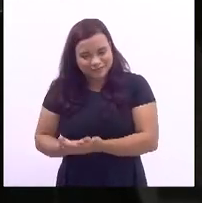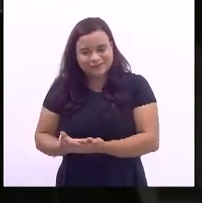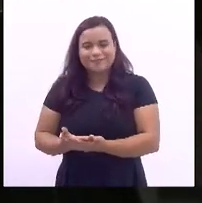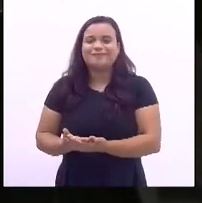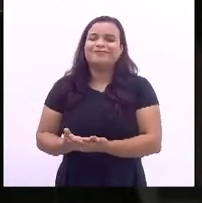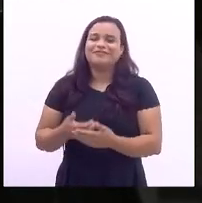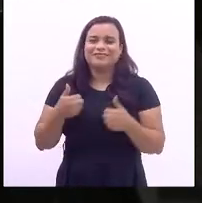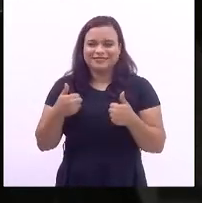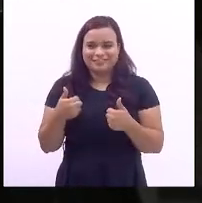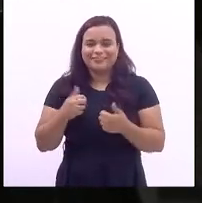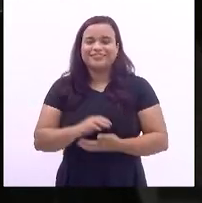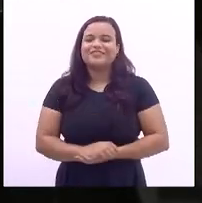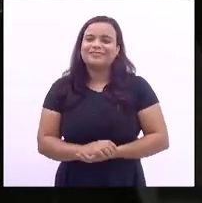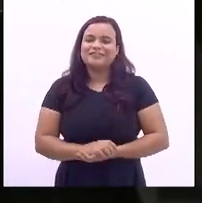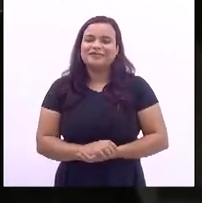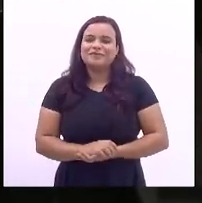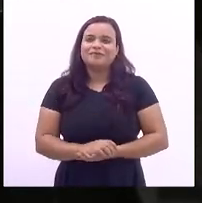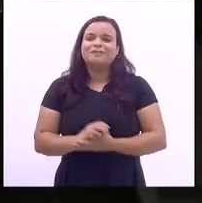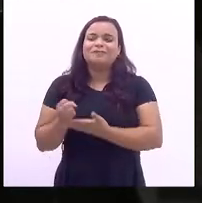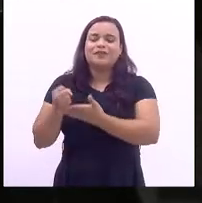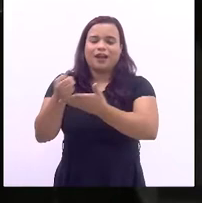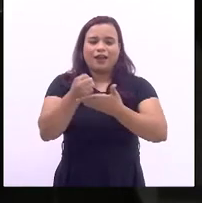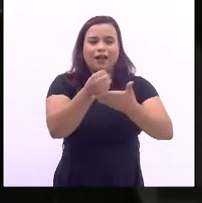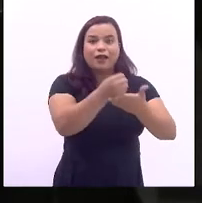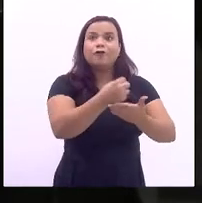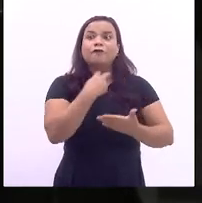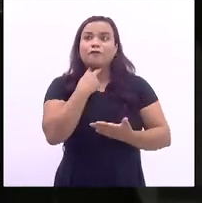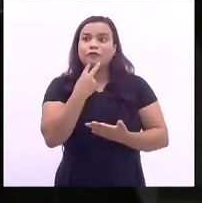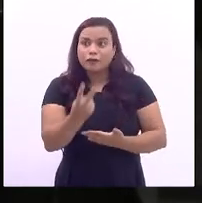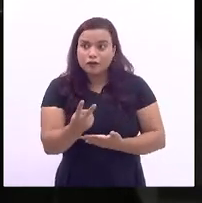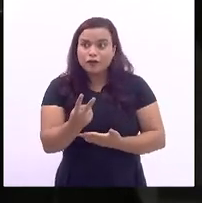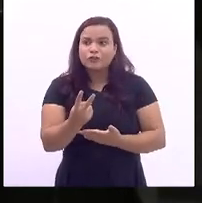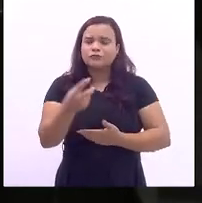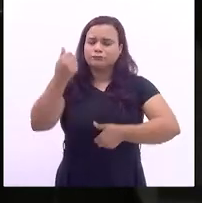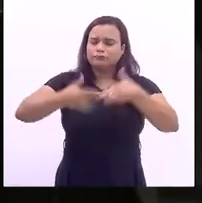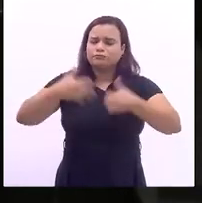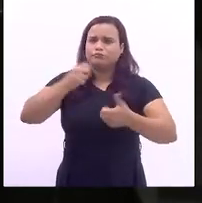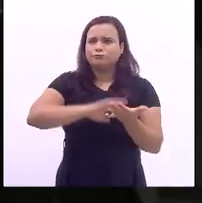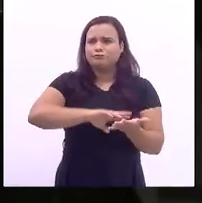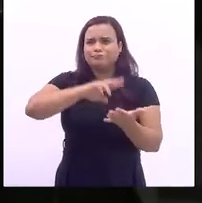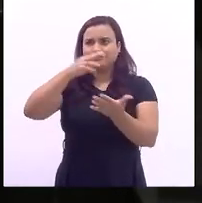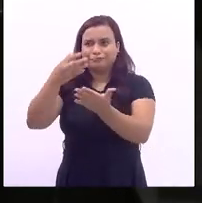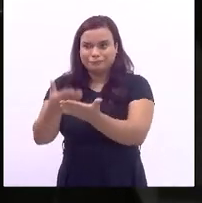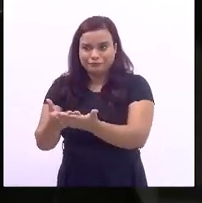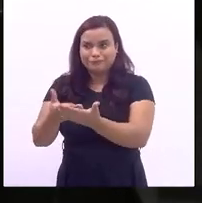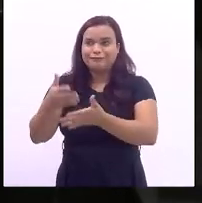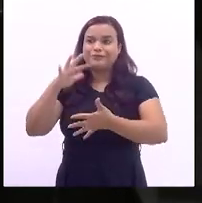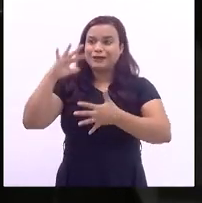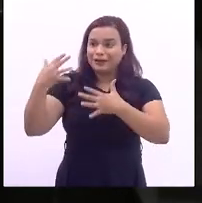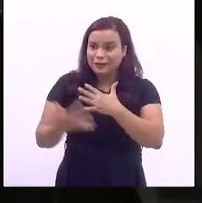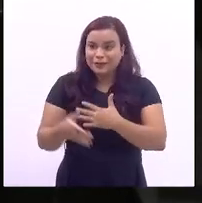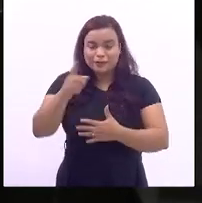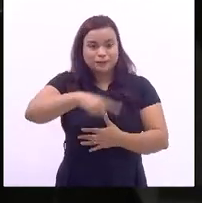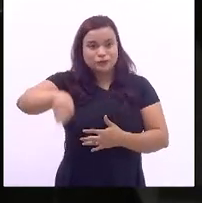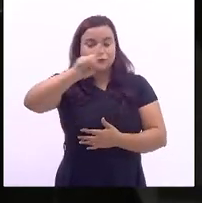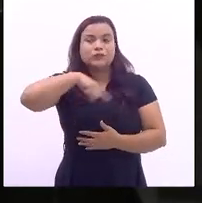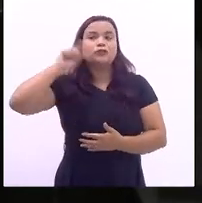de libras e leva nós sua voz aos deficientes